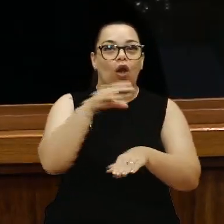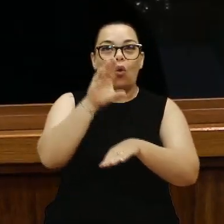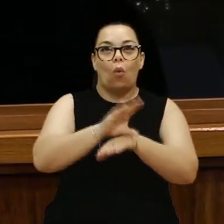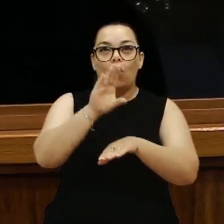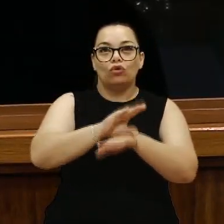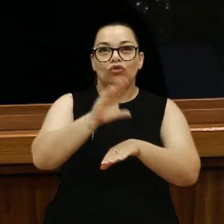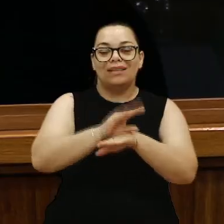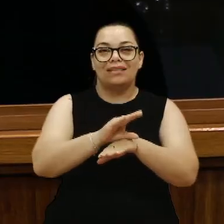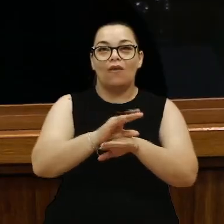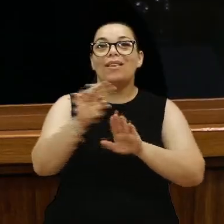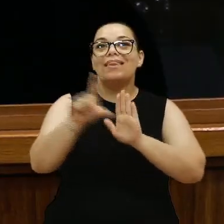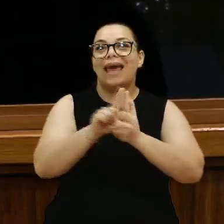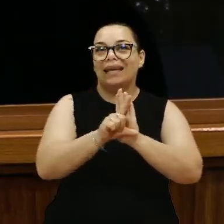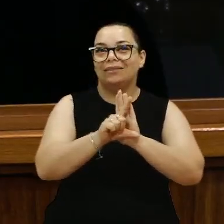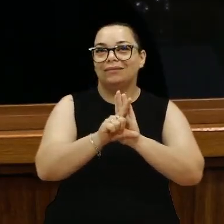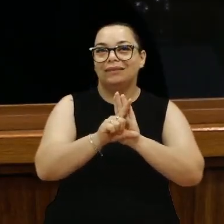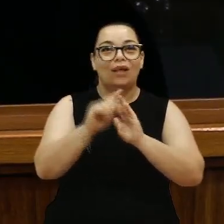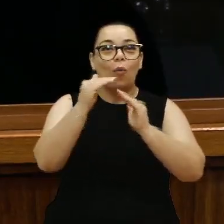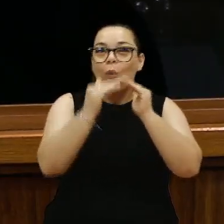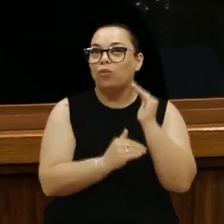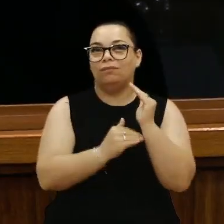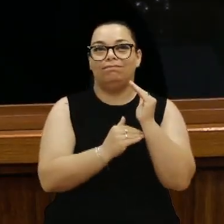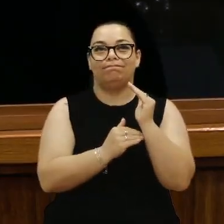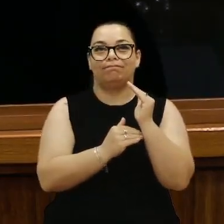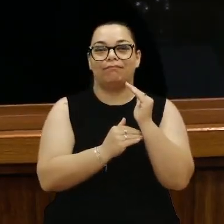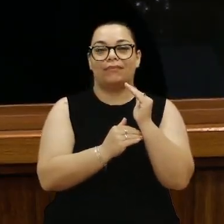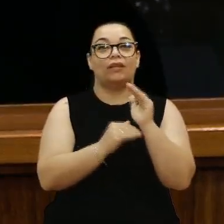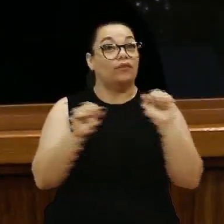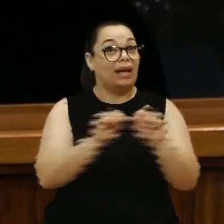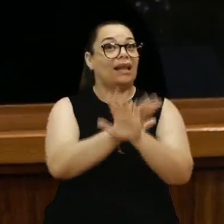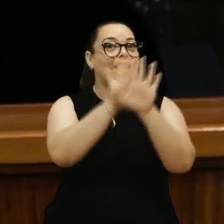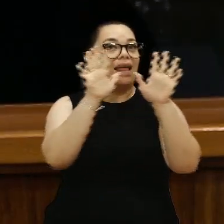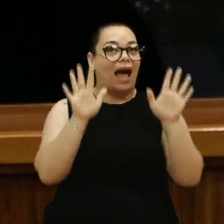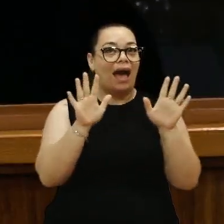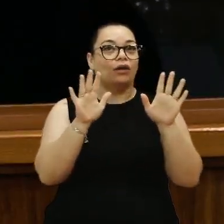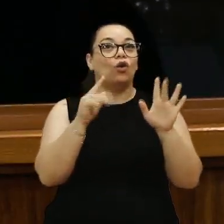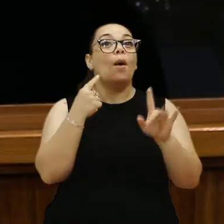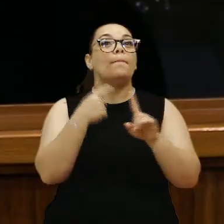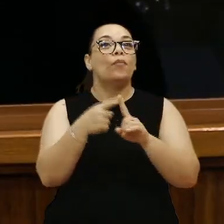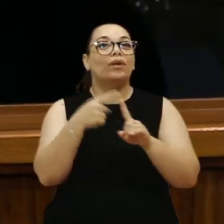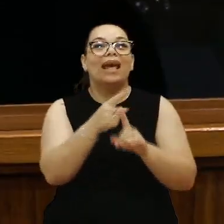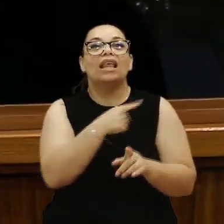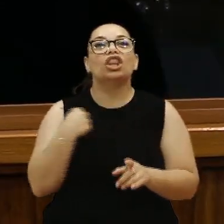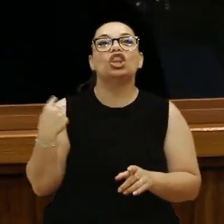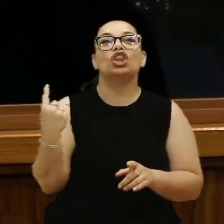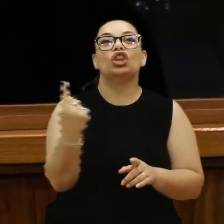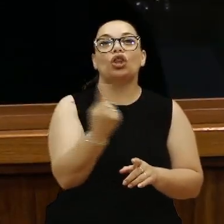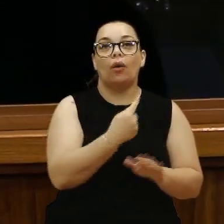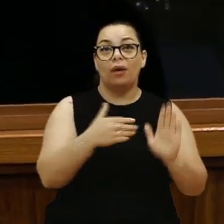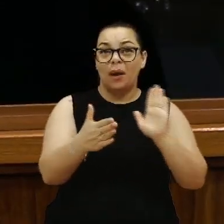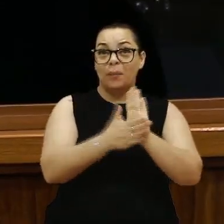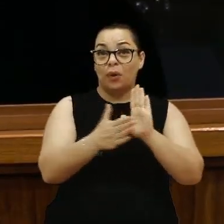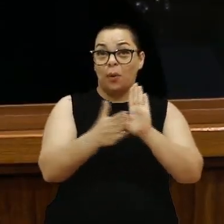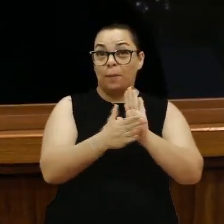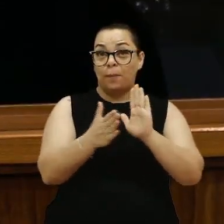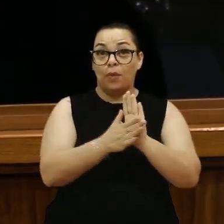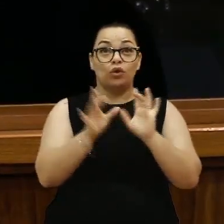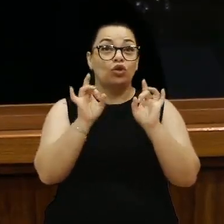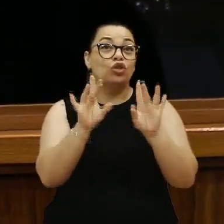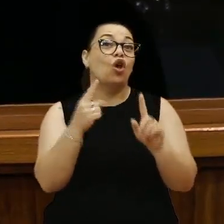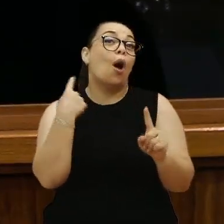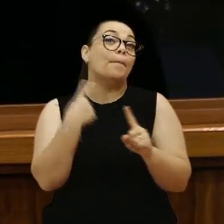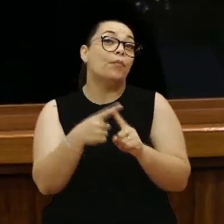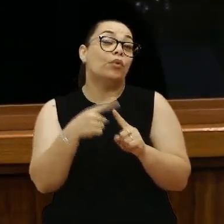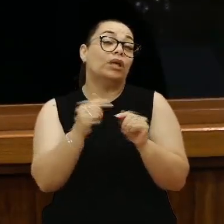constitucionalmente leis. Isso é importante também que fique claro, porque parece que a gente está propondo isso apenas